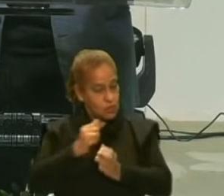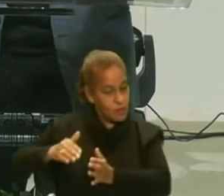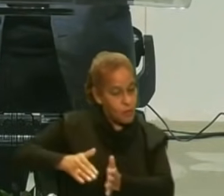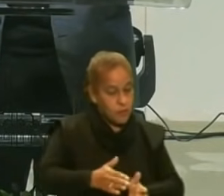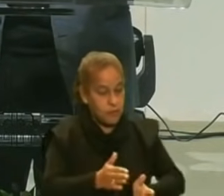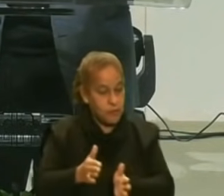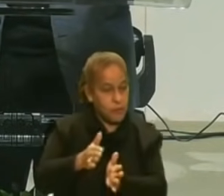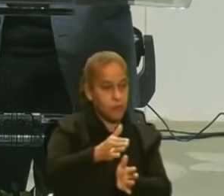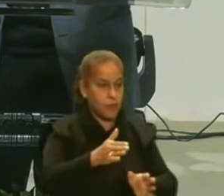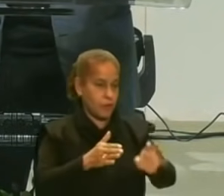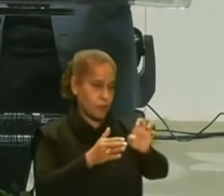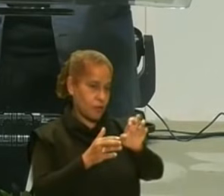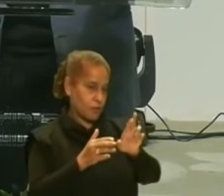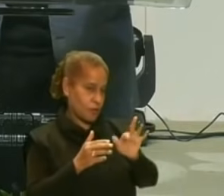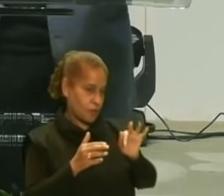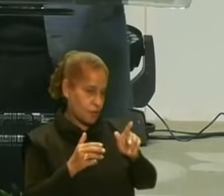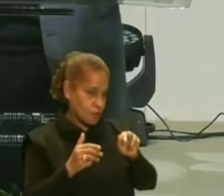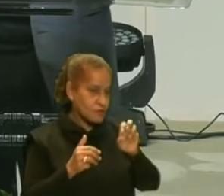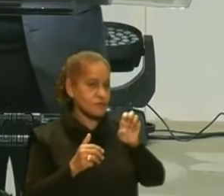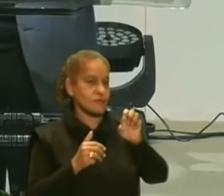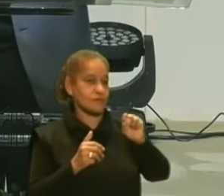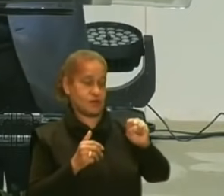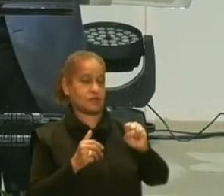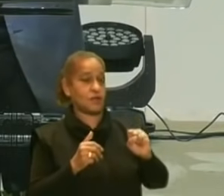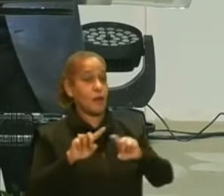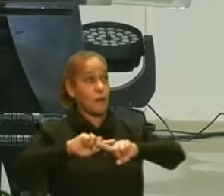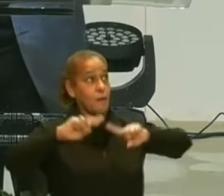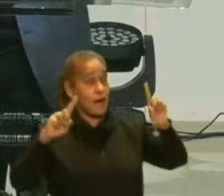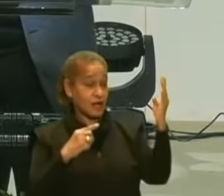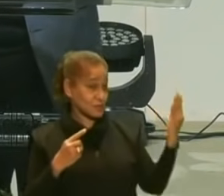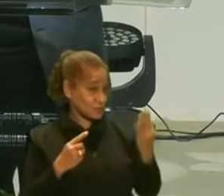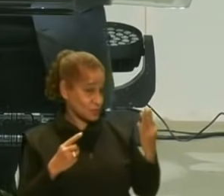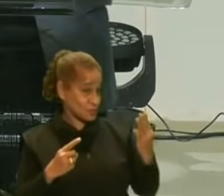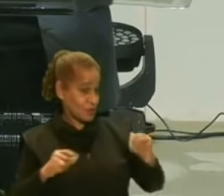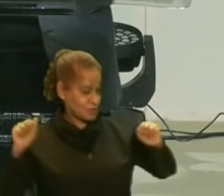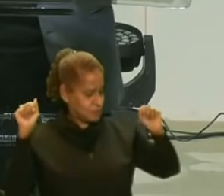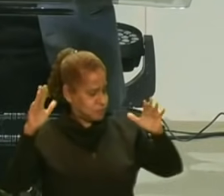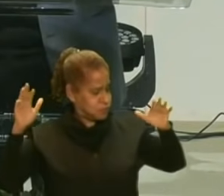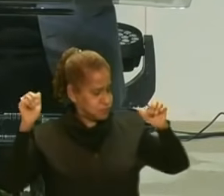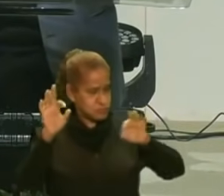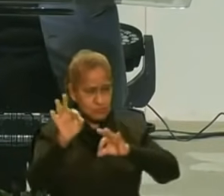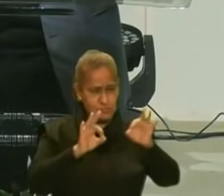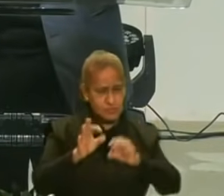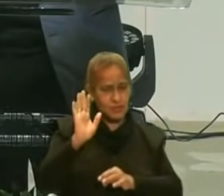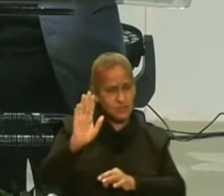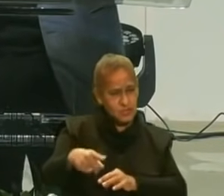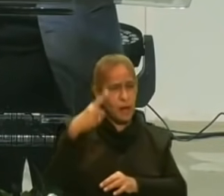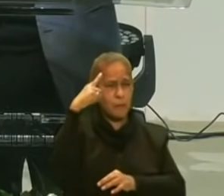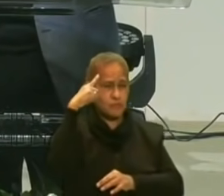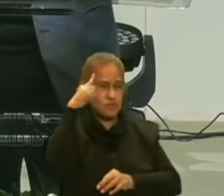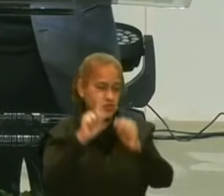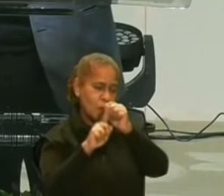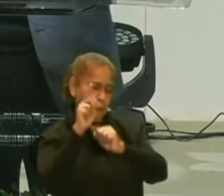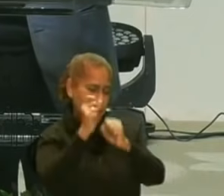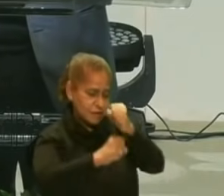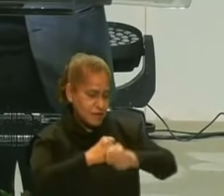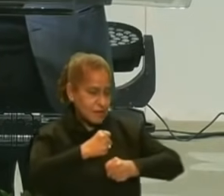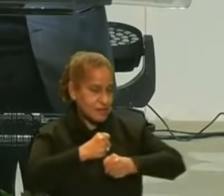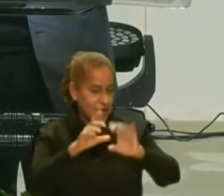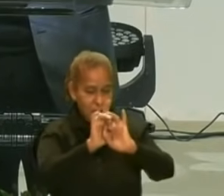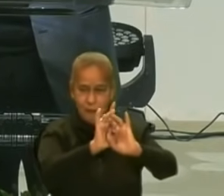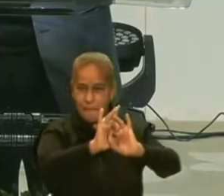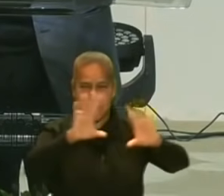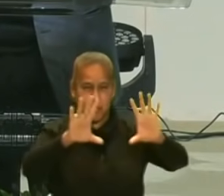rio Eufrates. Os 4 anjos que estavam preparados para aquela hora, dia, mês e ano, foram soltos